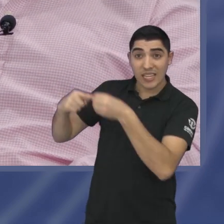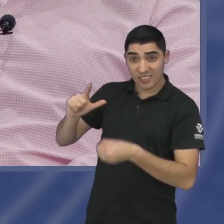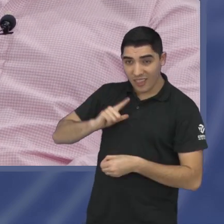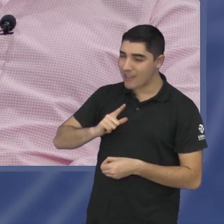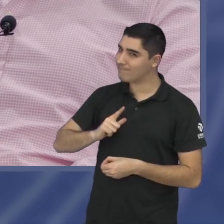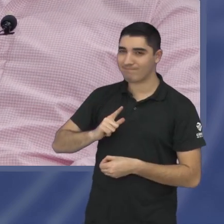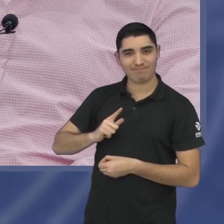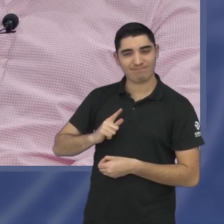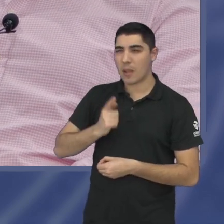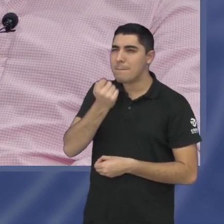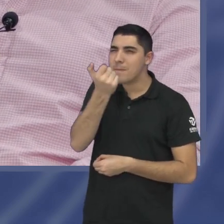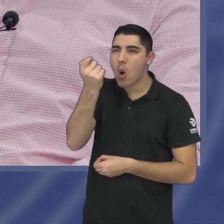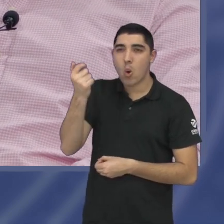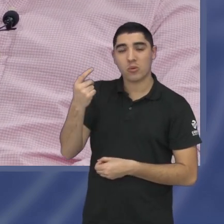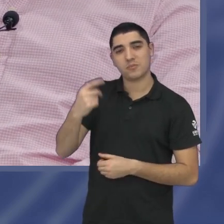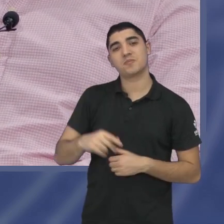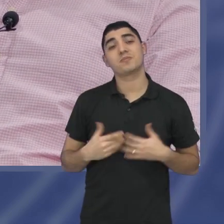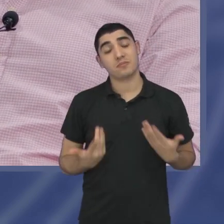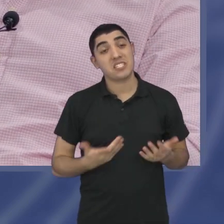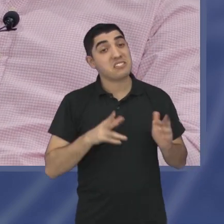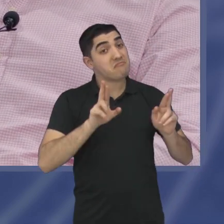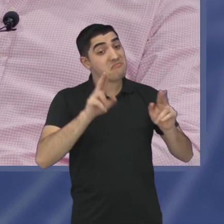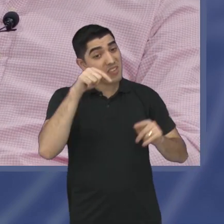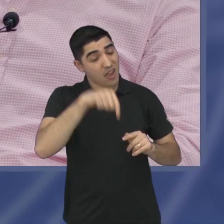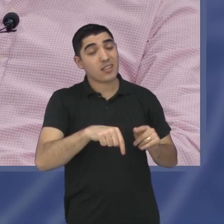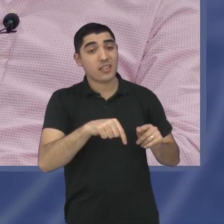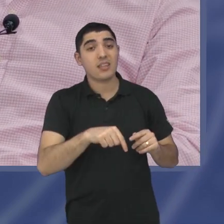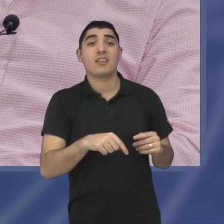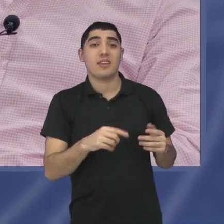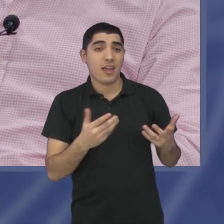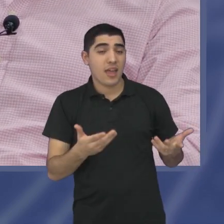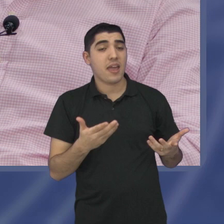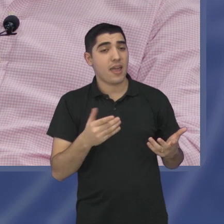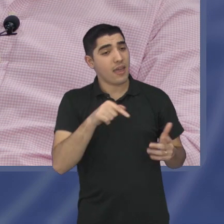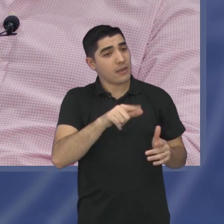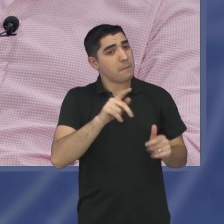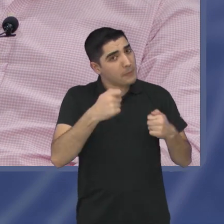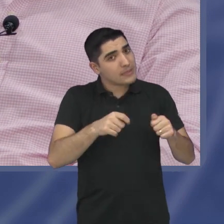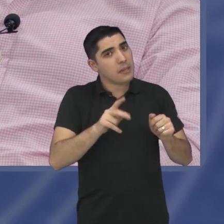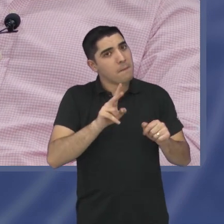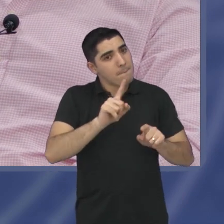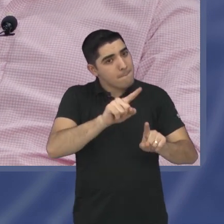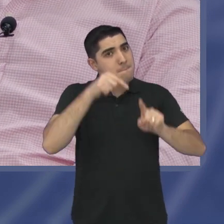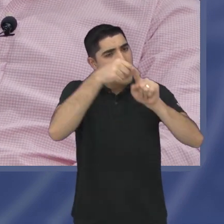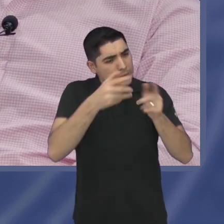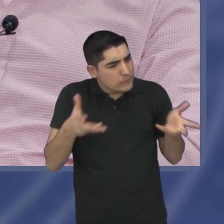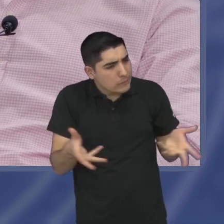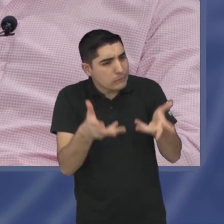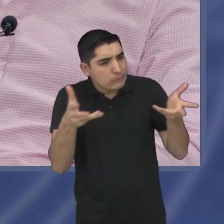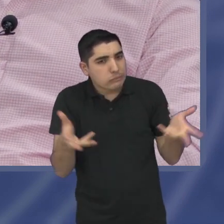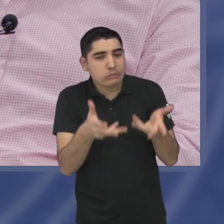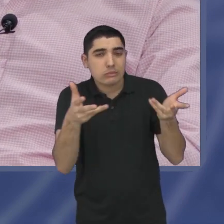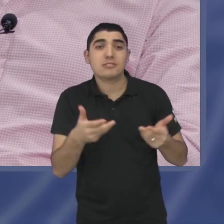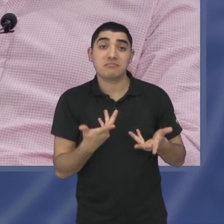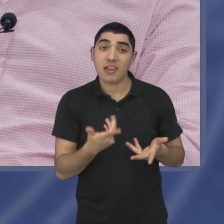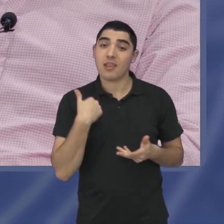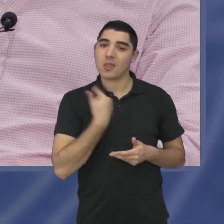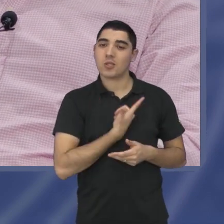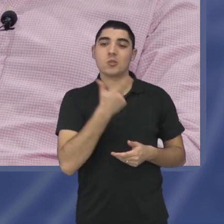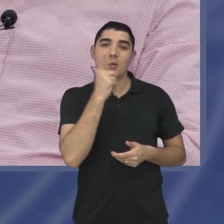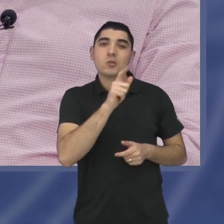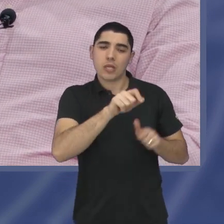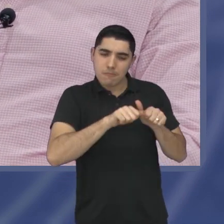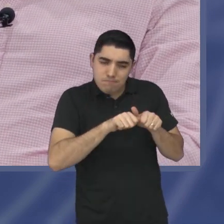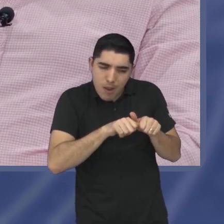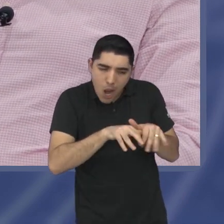oferecem. E que a educação, a pesquisa, ela seja cada vez mais incentivada, né? Porque daí diz muita coisa, né? A gente